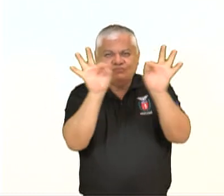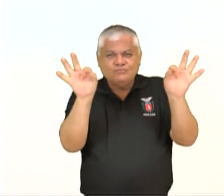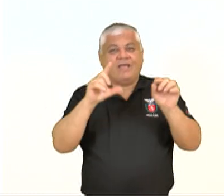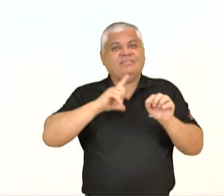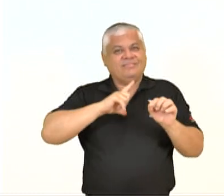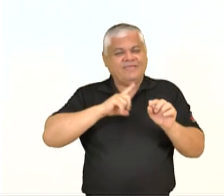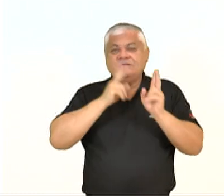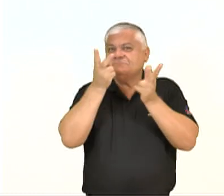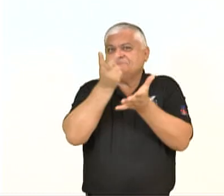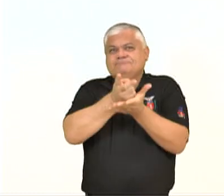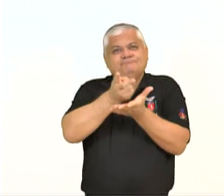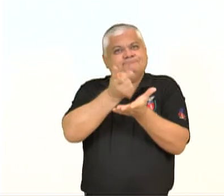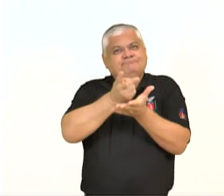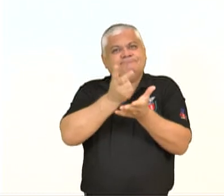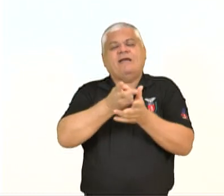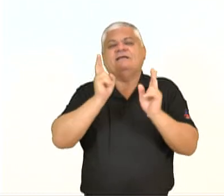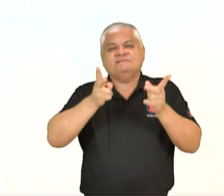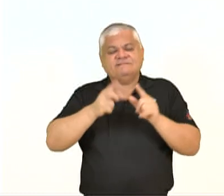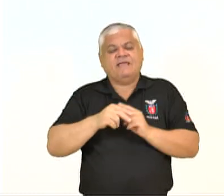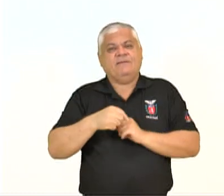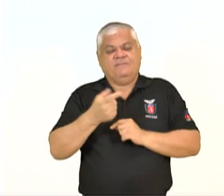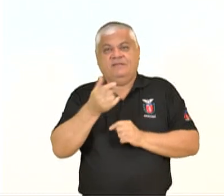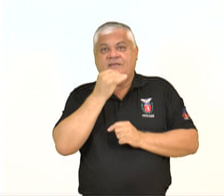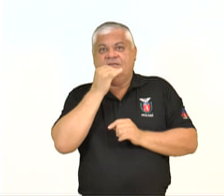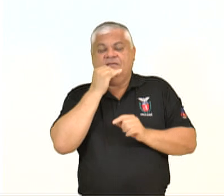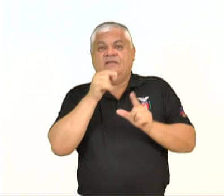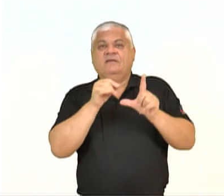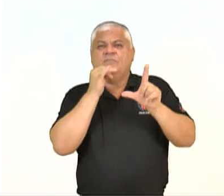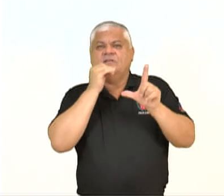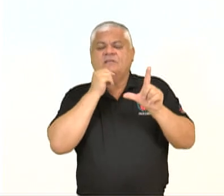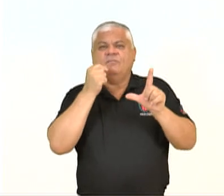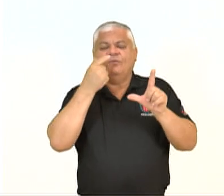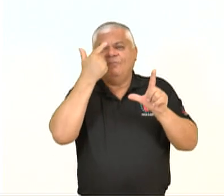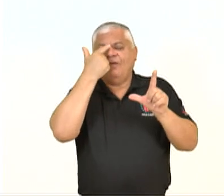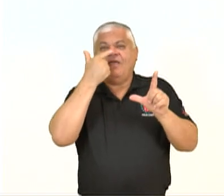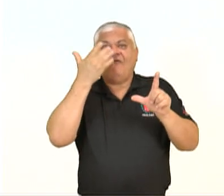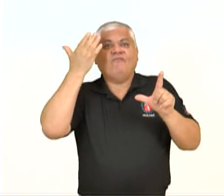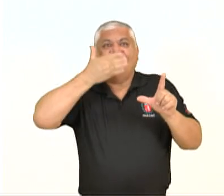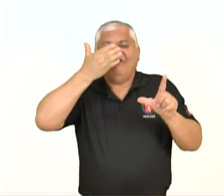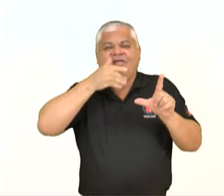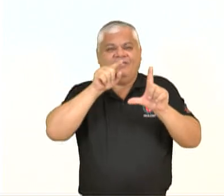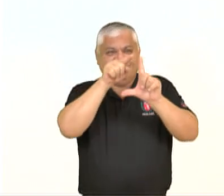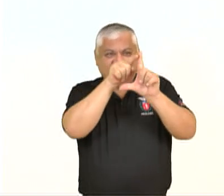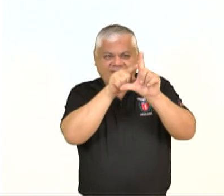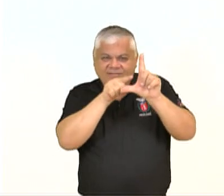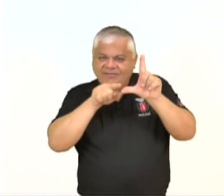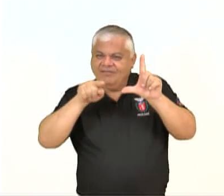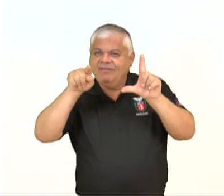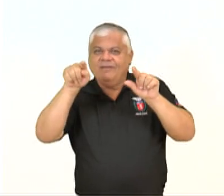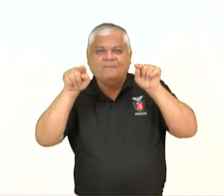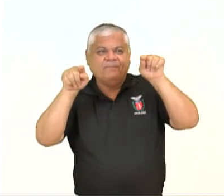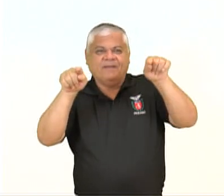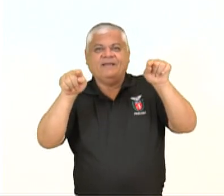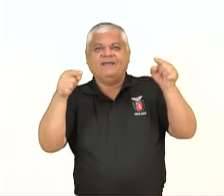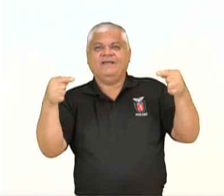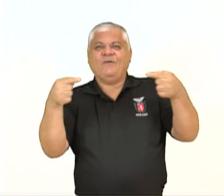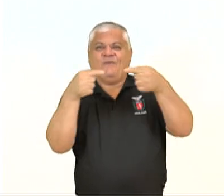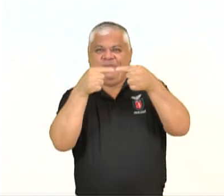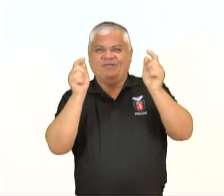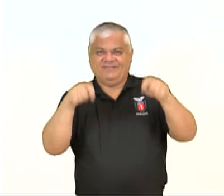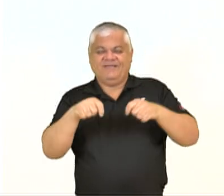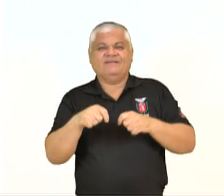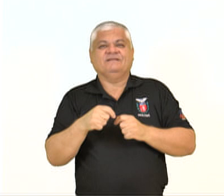Né? Sempre vai ter um eixo imaginário que vai fazer com que tudo que tem numa parte dela tenha da outra. Né? Isso é bem tranquilo para a